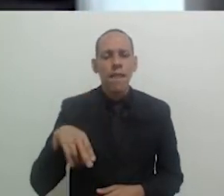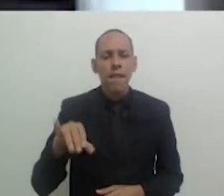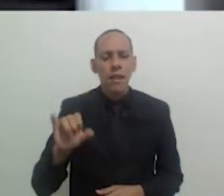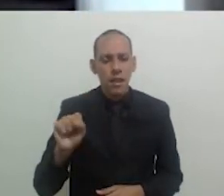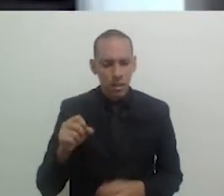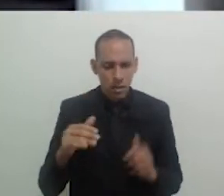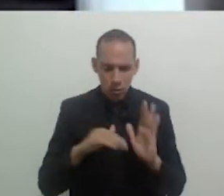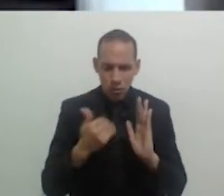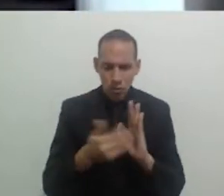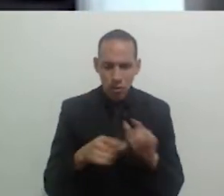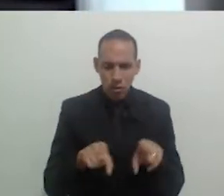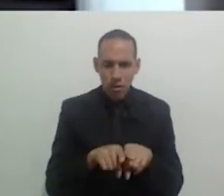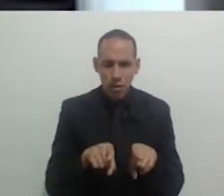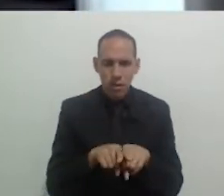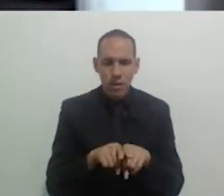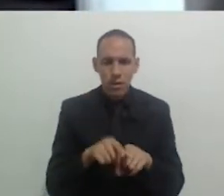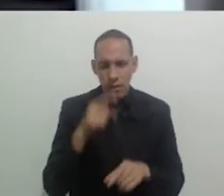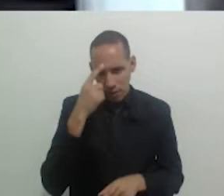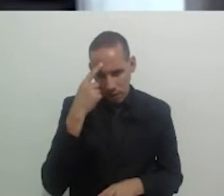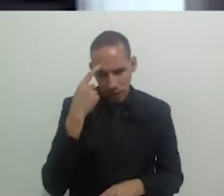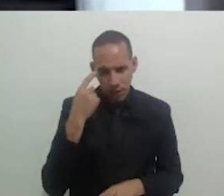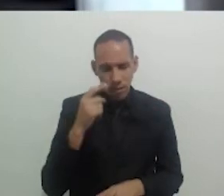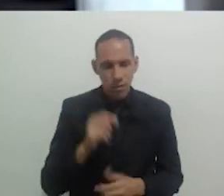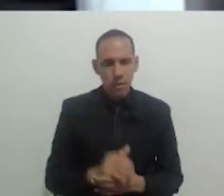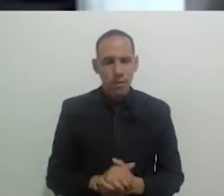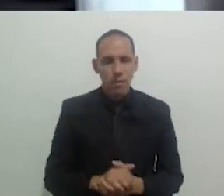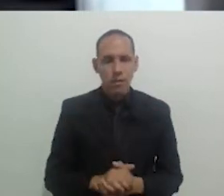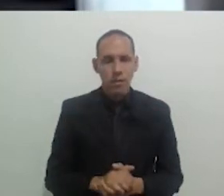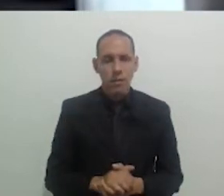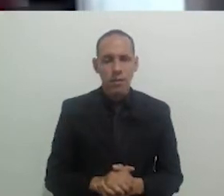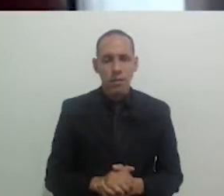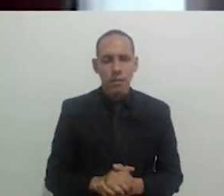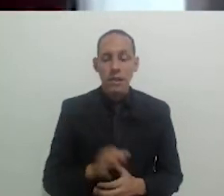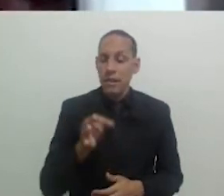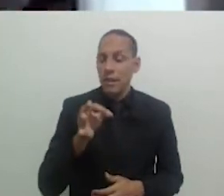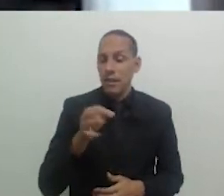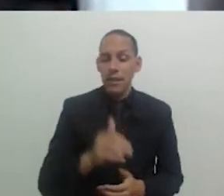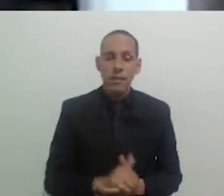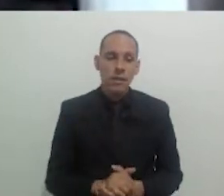Não. A culpa é o relator. Sim.